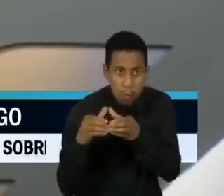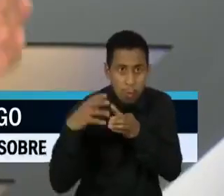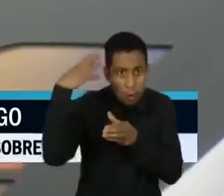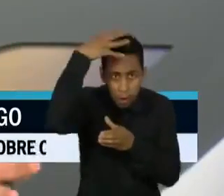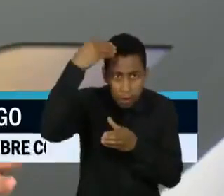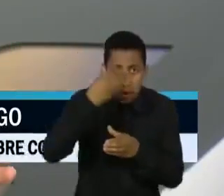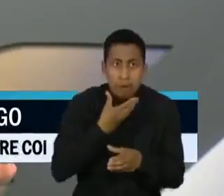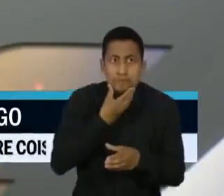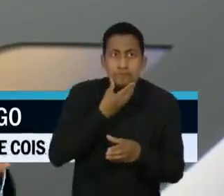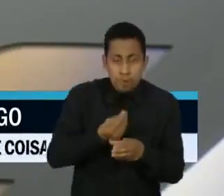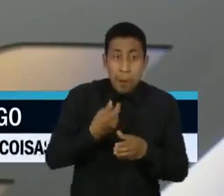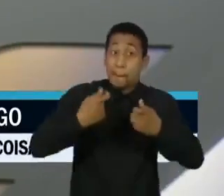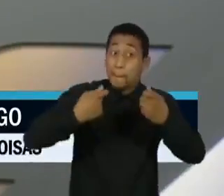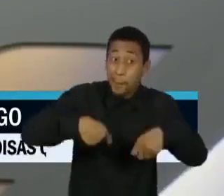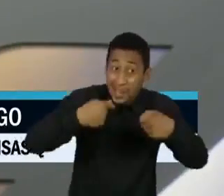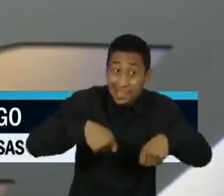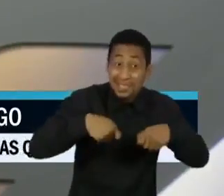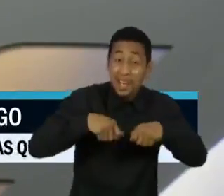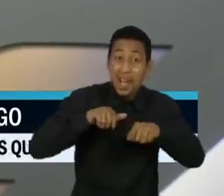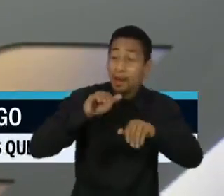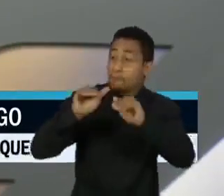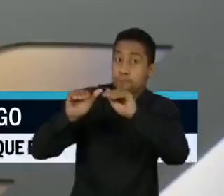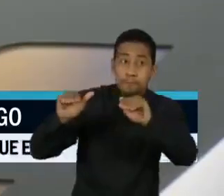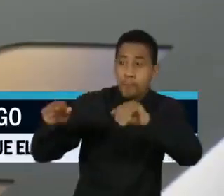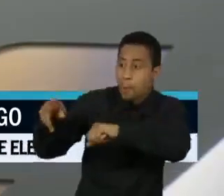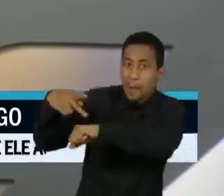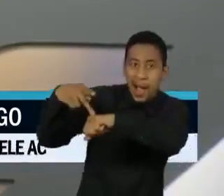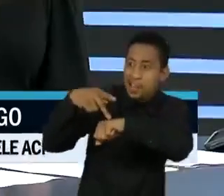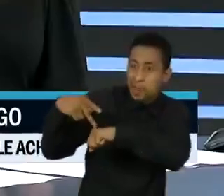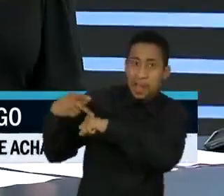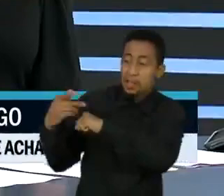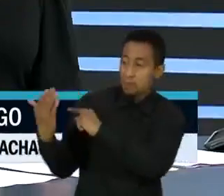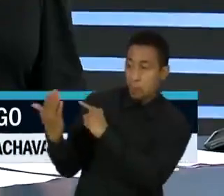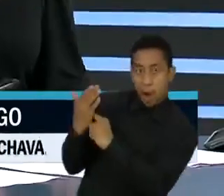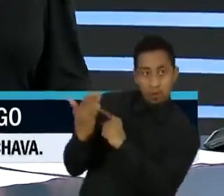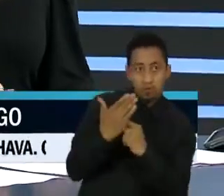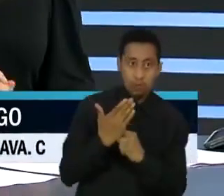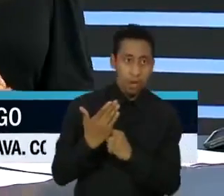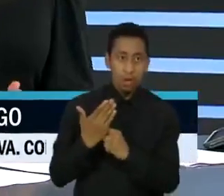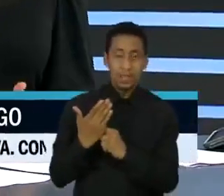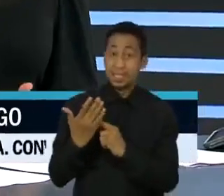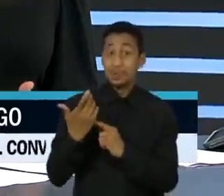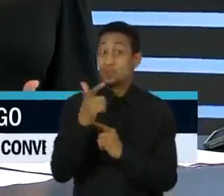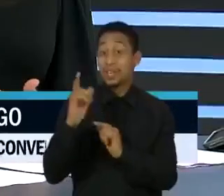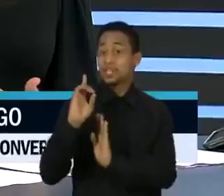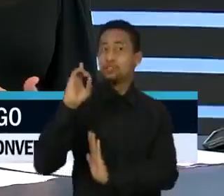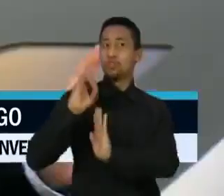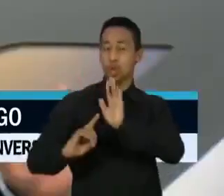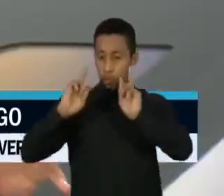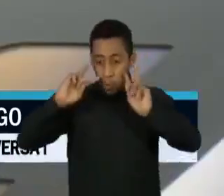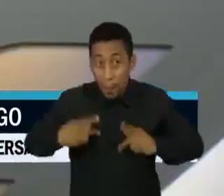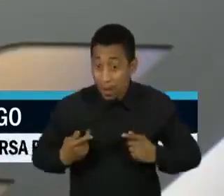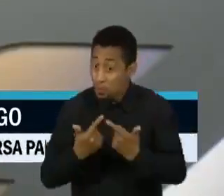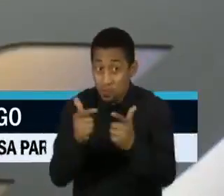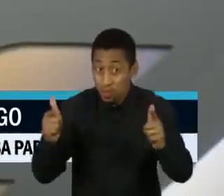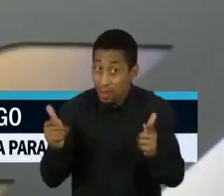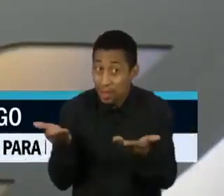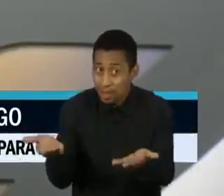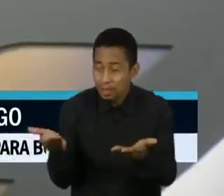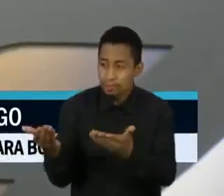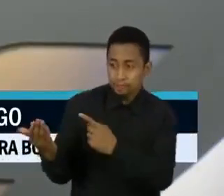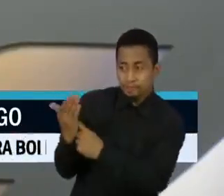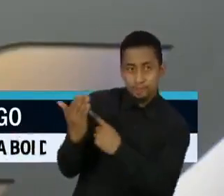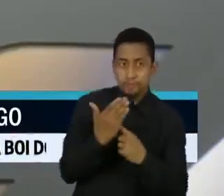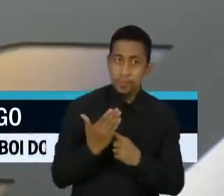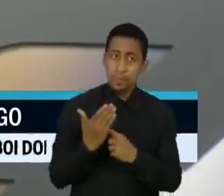compor com esses países em que os direitos humanos não são tão levados em conta quanto no Ocidente, provavelmente,